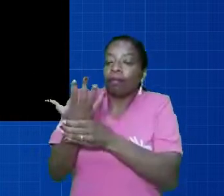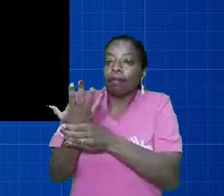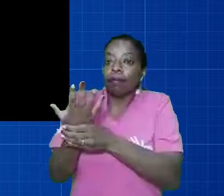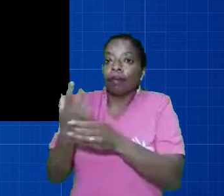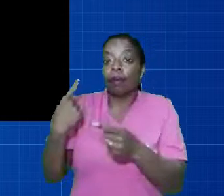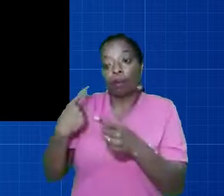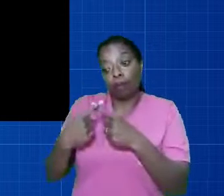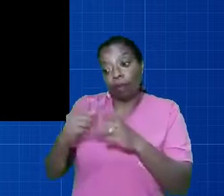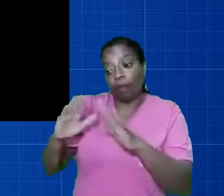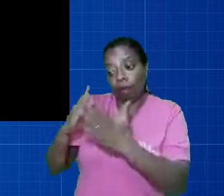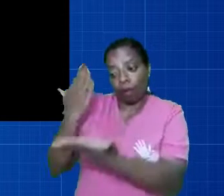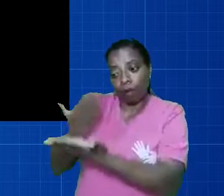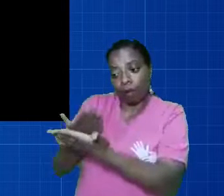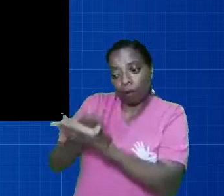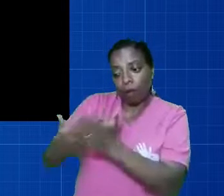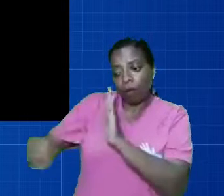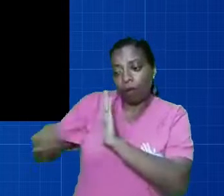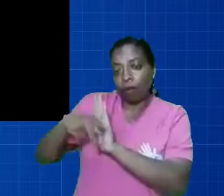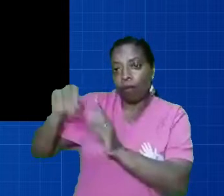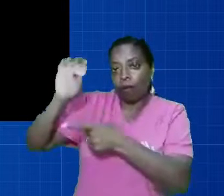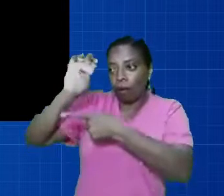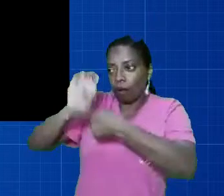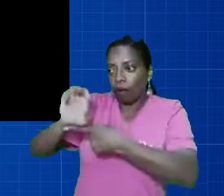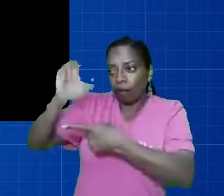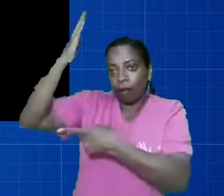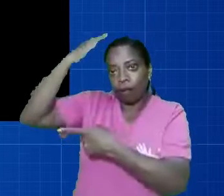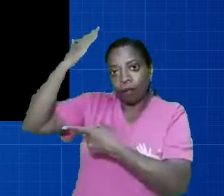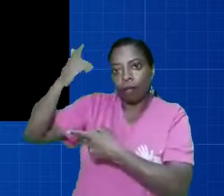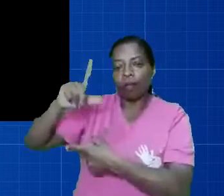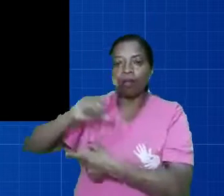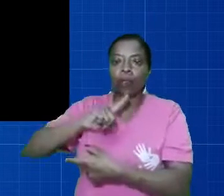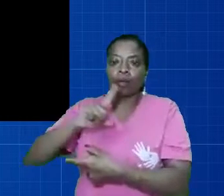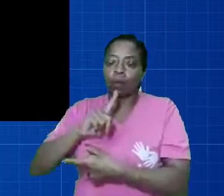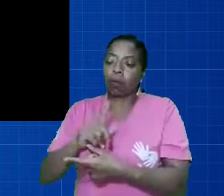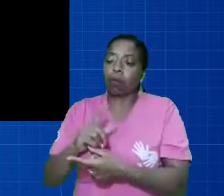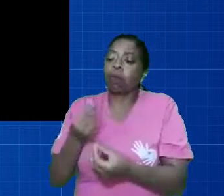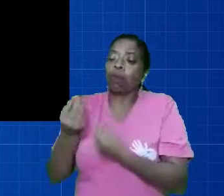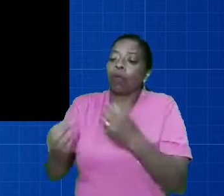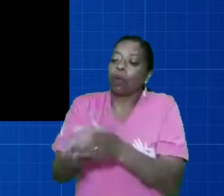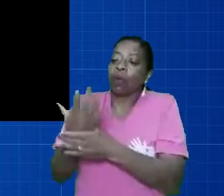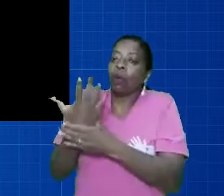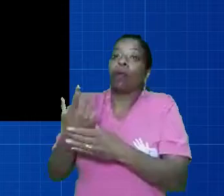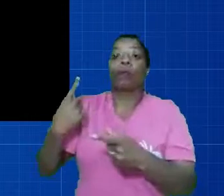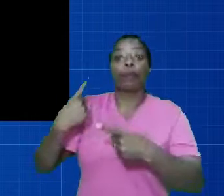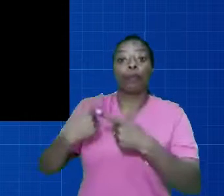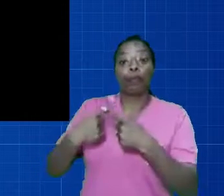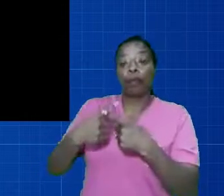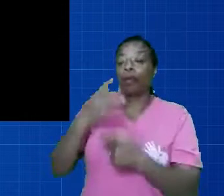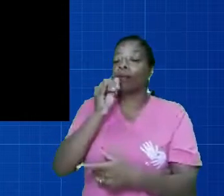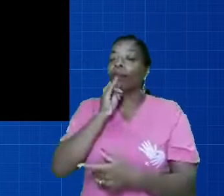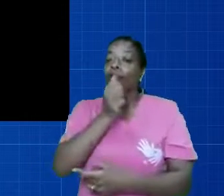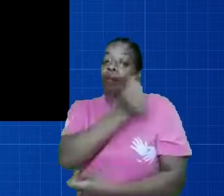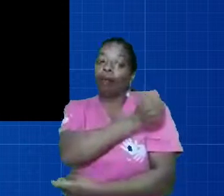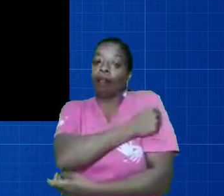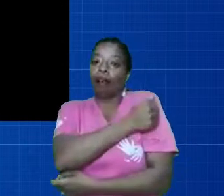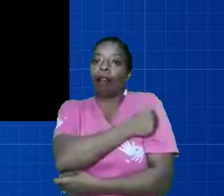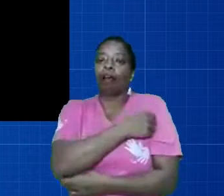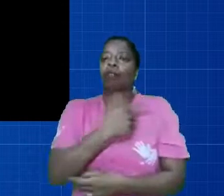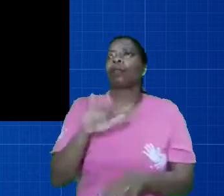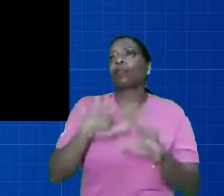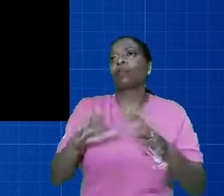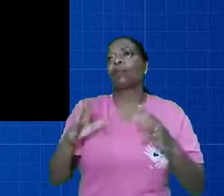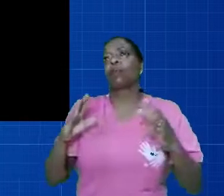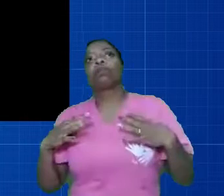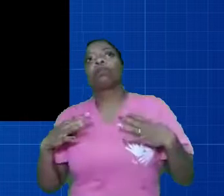que servia para atender os alunos em aulas ociosas e no recreio, né, até um pouco no sentido de um